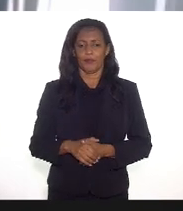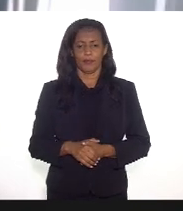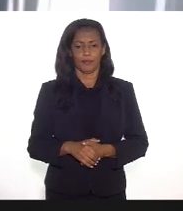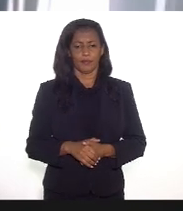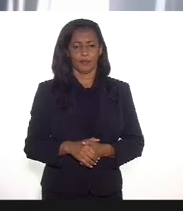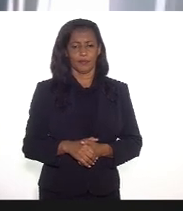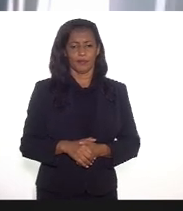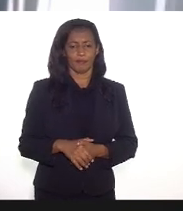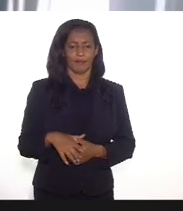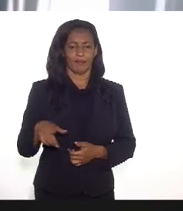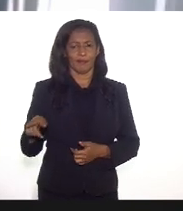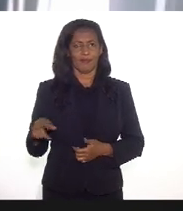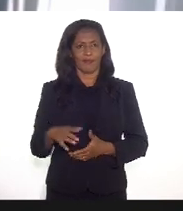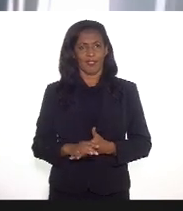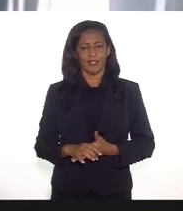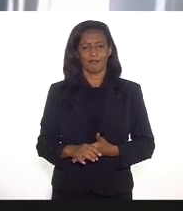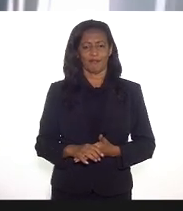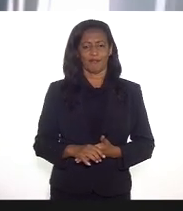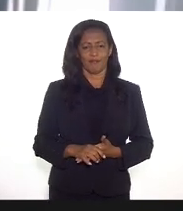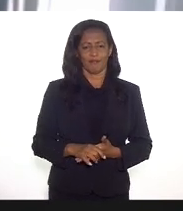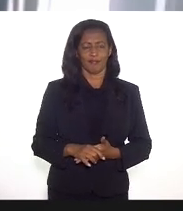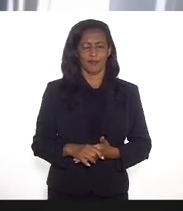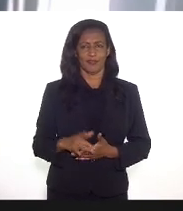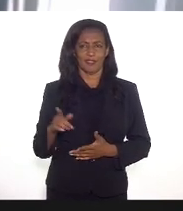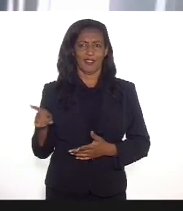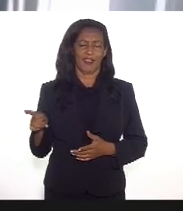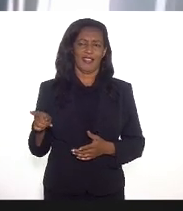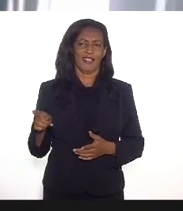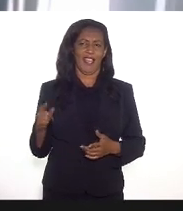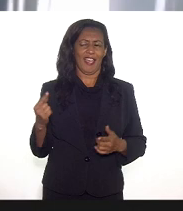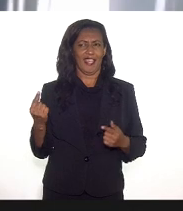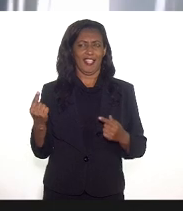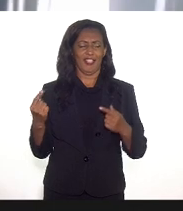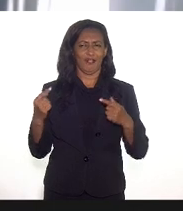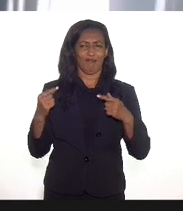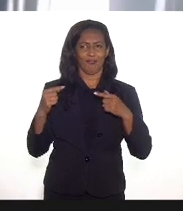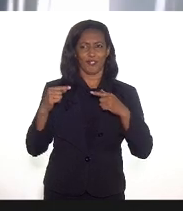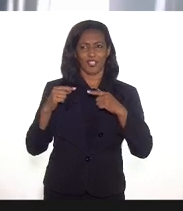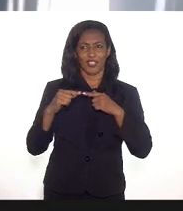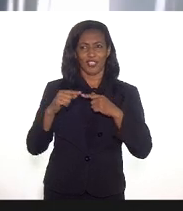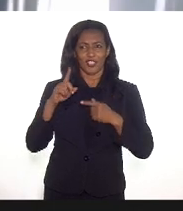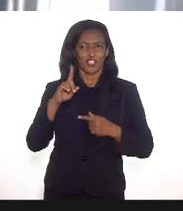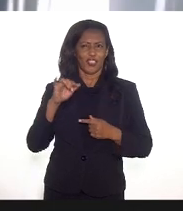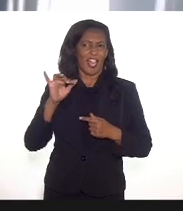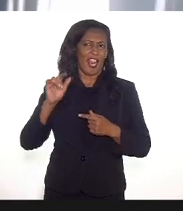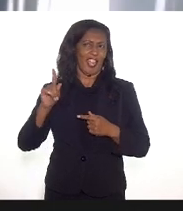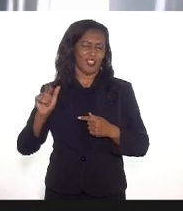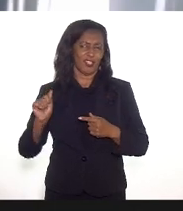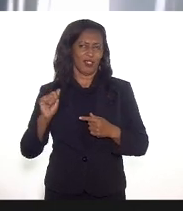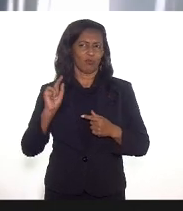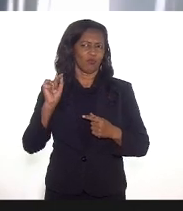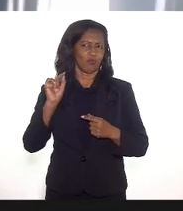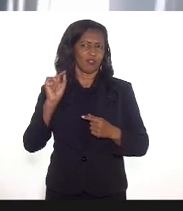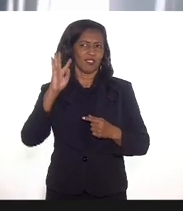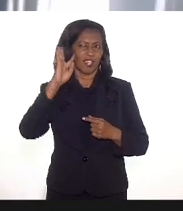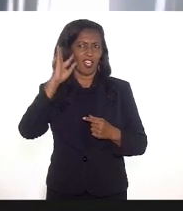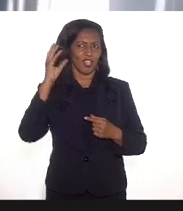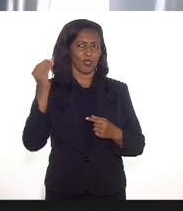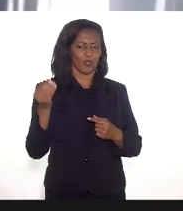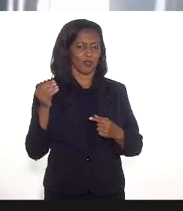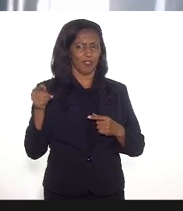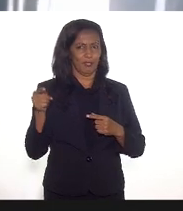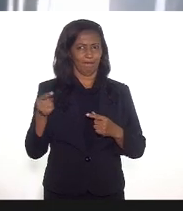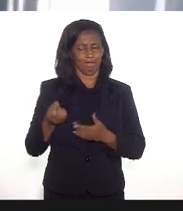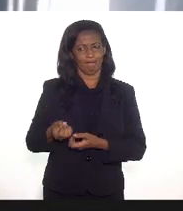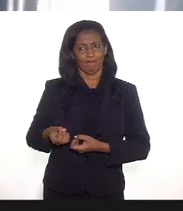digamos assim, ela está numa espécie de dialética entre o que nós temos que resolver em relação às